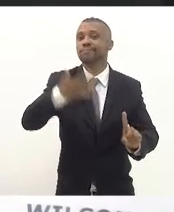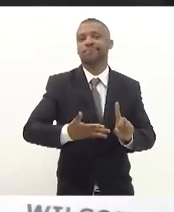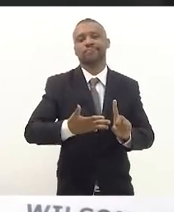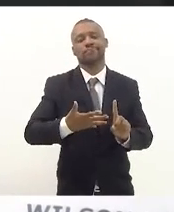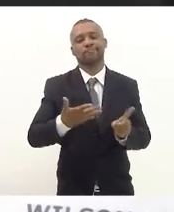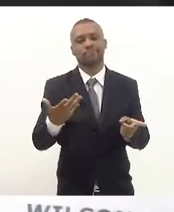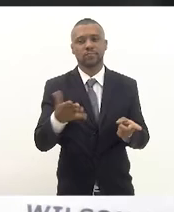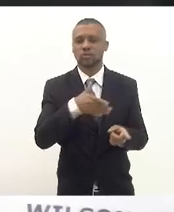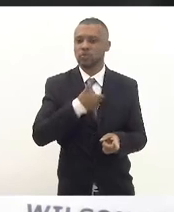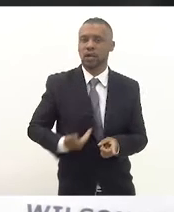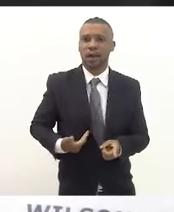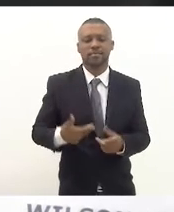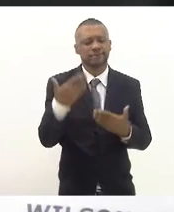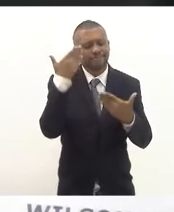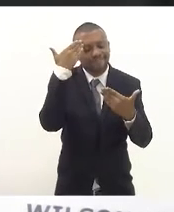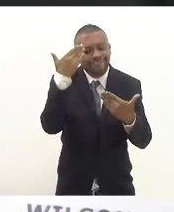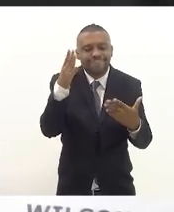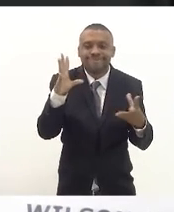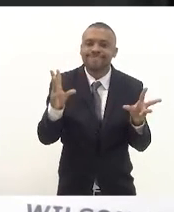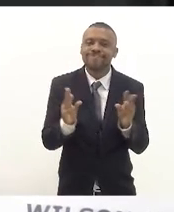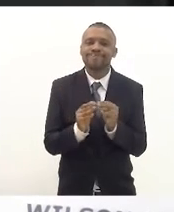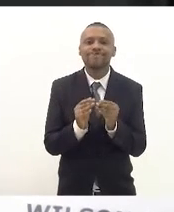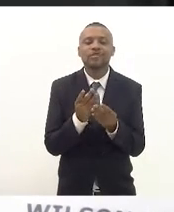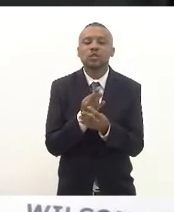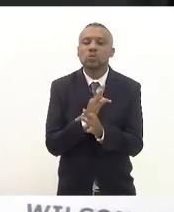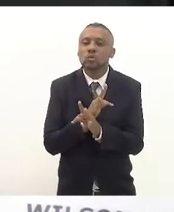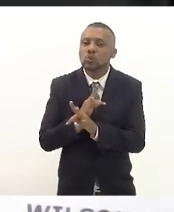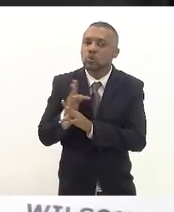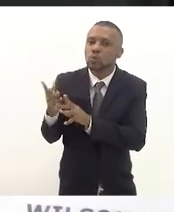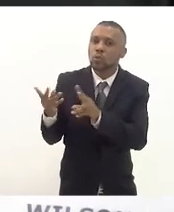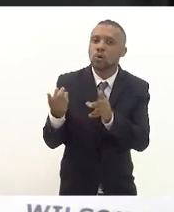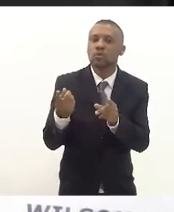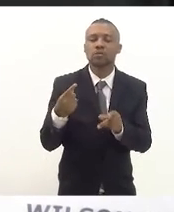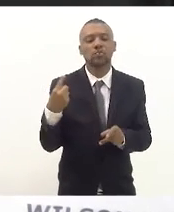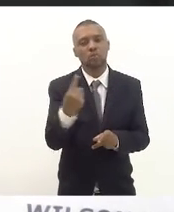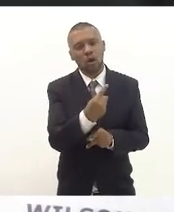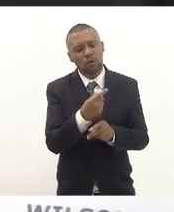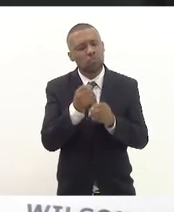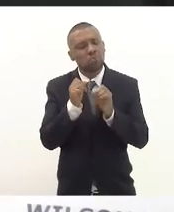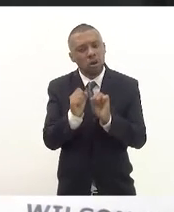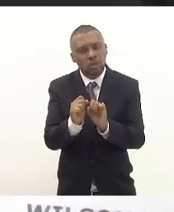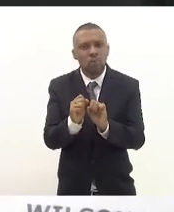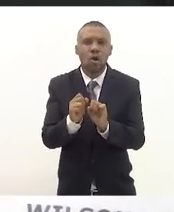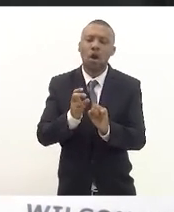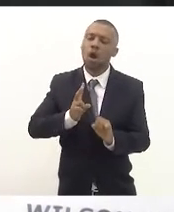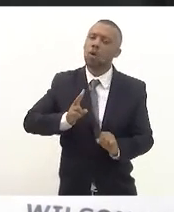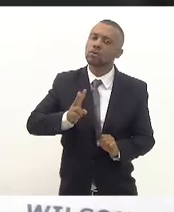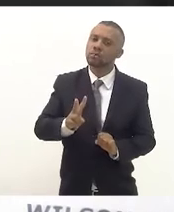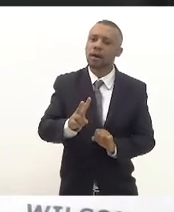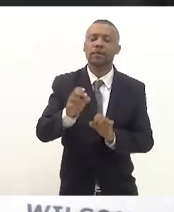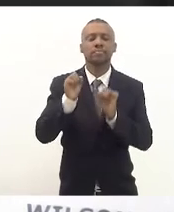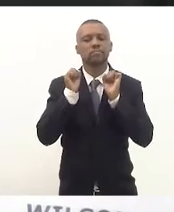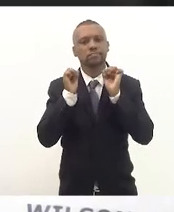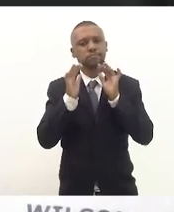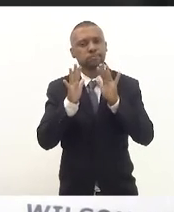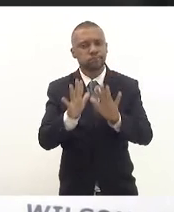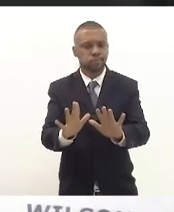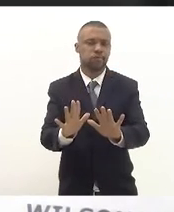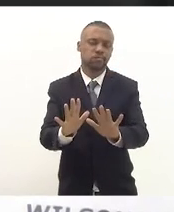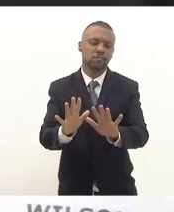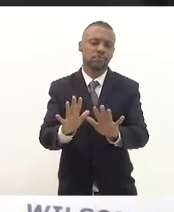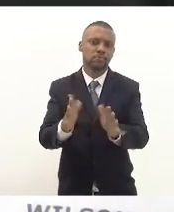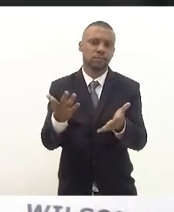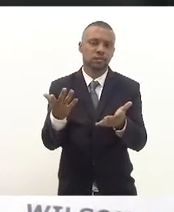fica aqui meu muito obrigado agradeço a todos e nós possamos continuar possamos continuar sendo abençoado por Deus